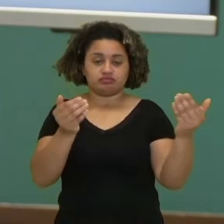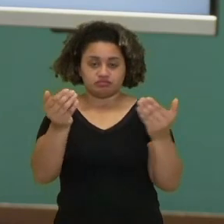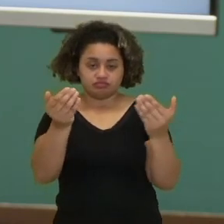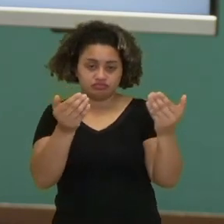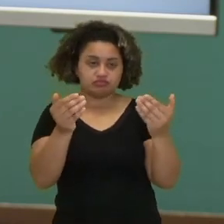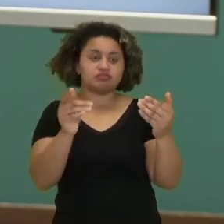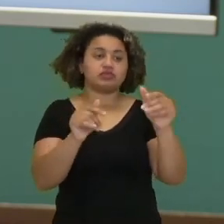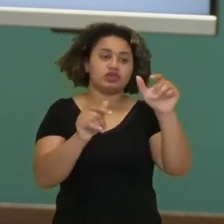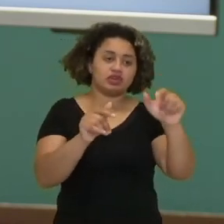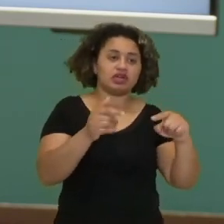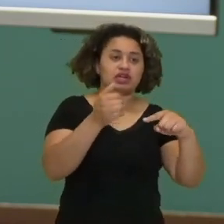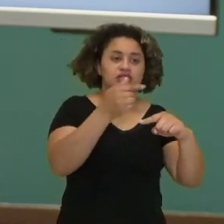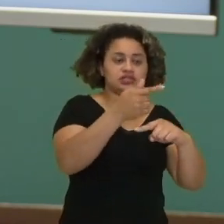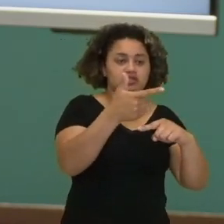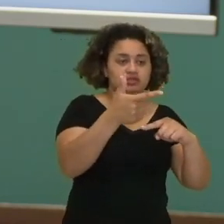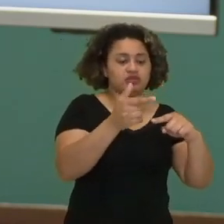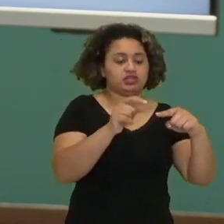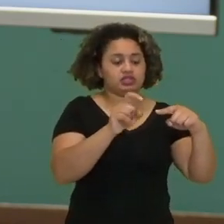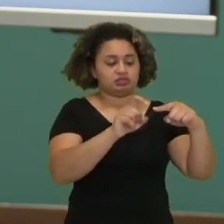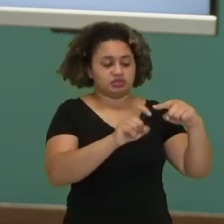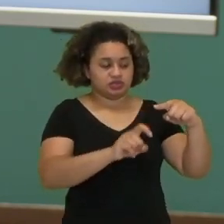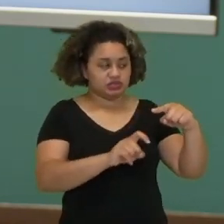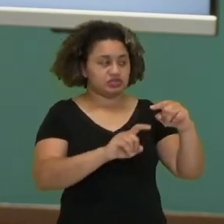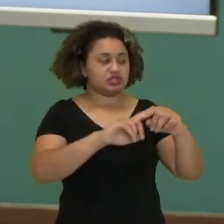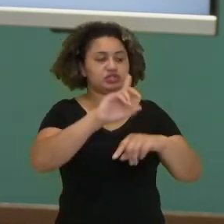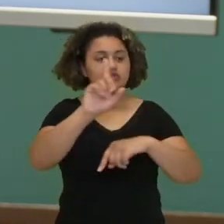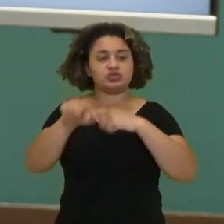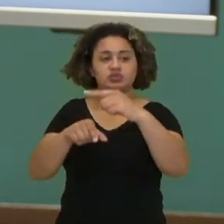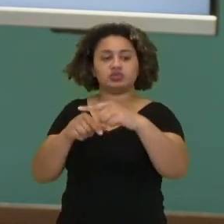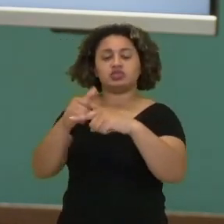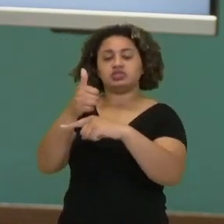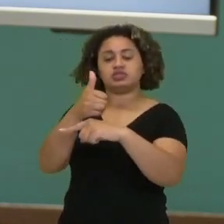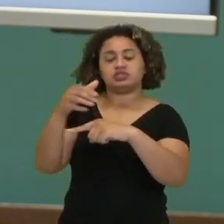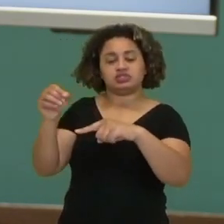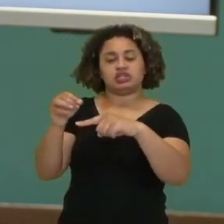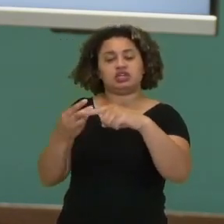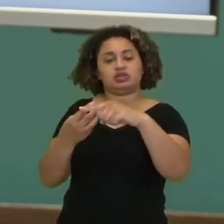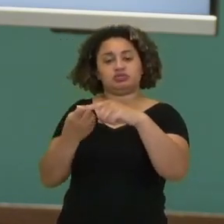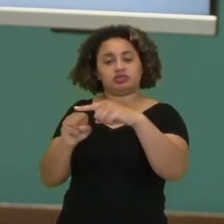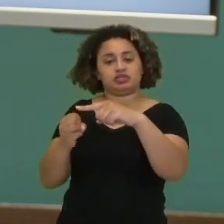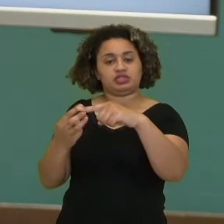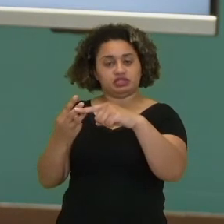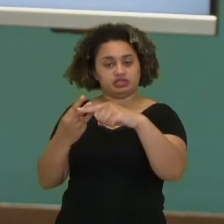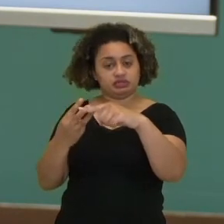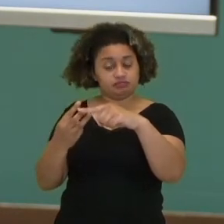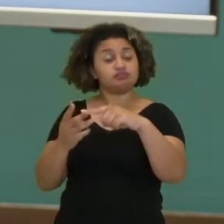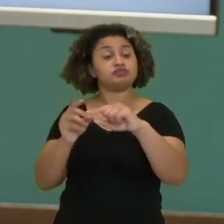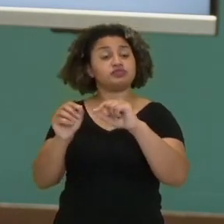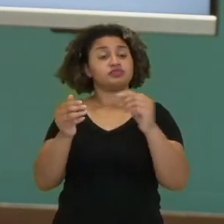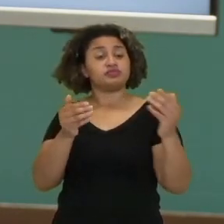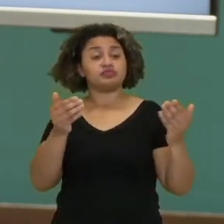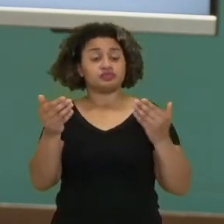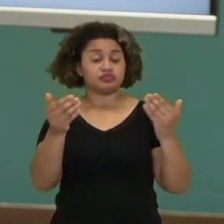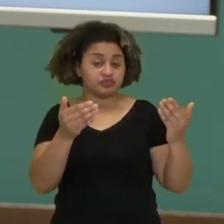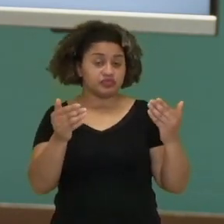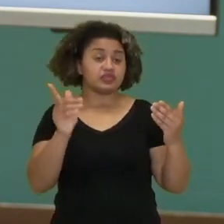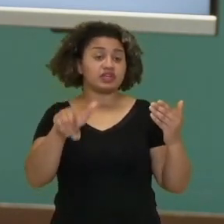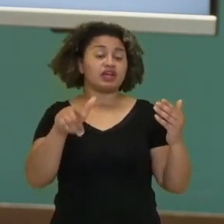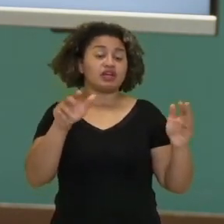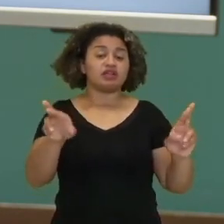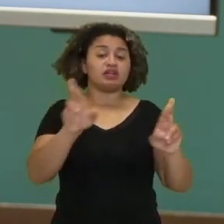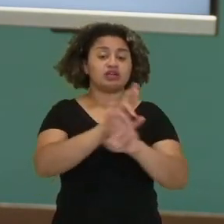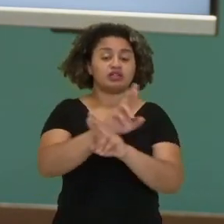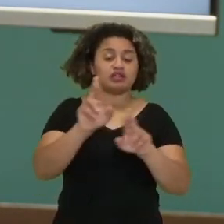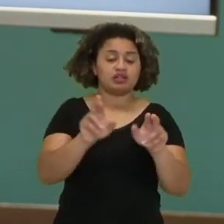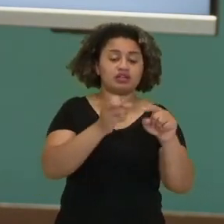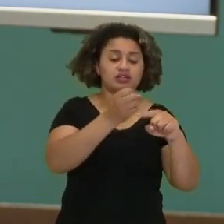só, transformar essas informações em uma proporção. Lembra o que é proporção? Proporção é uma relação